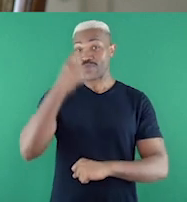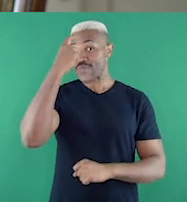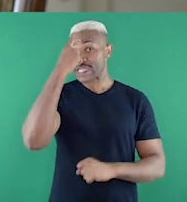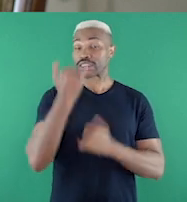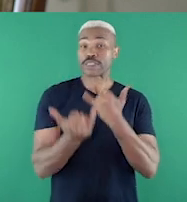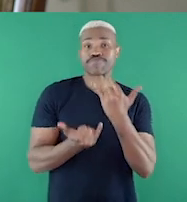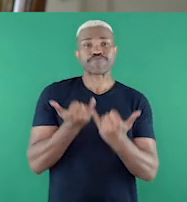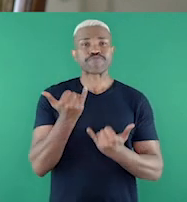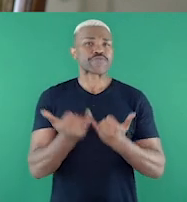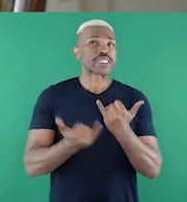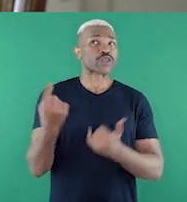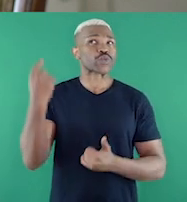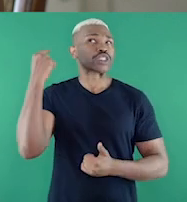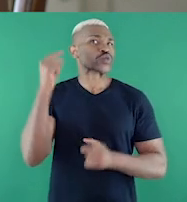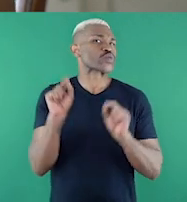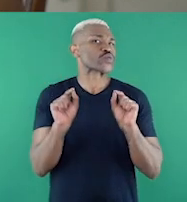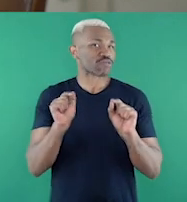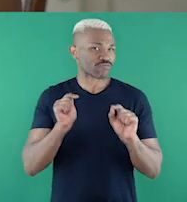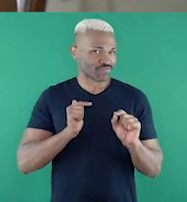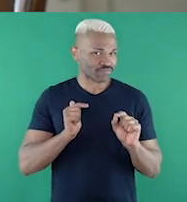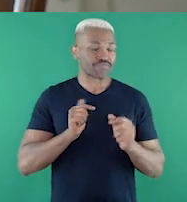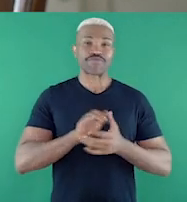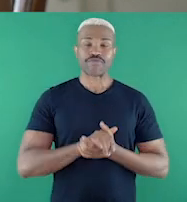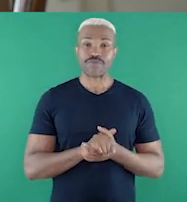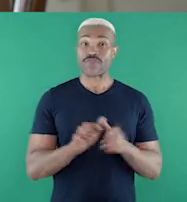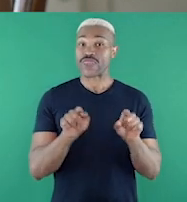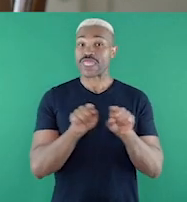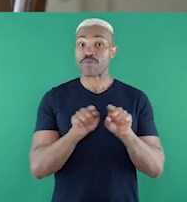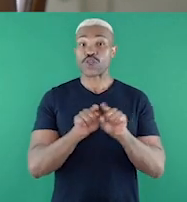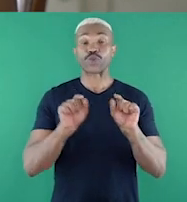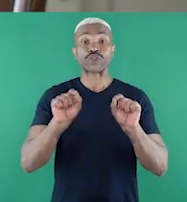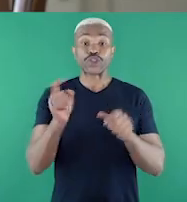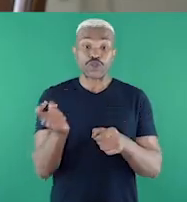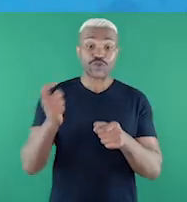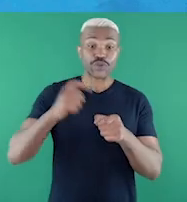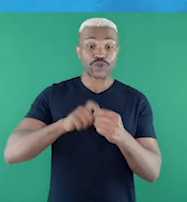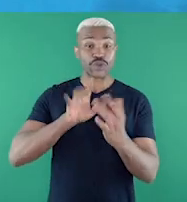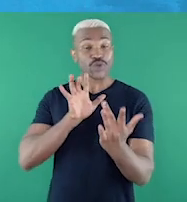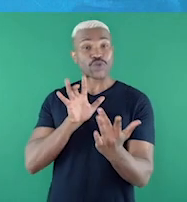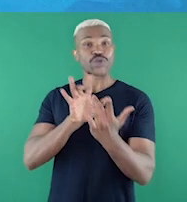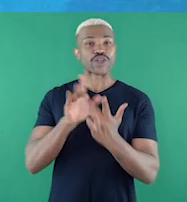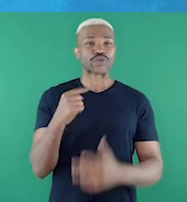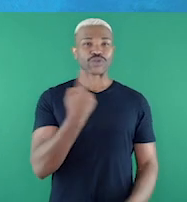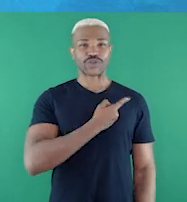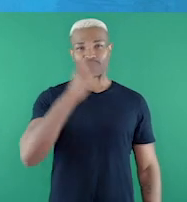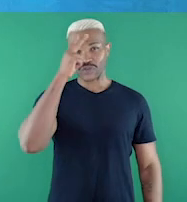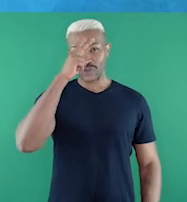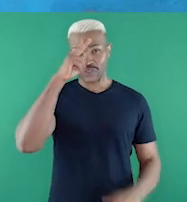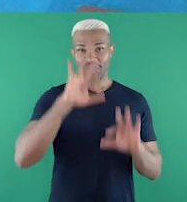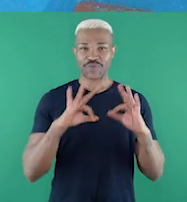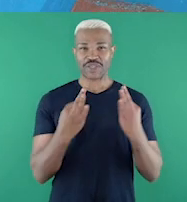os brinquedos de antigamente, além desse resgate, desse contato com as nossas histórias